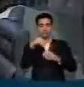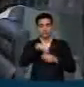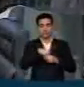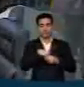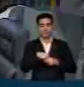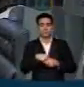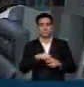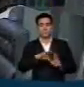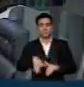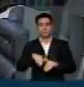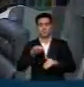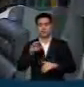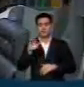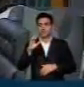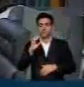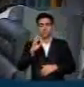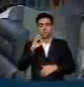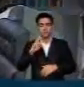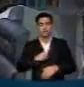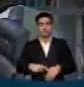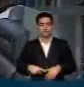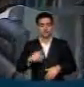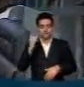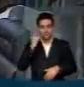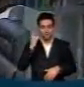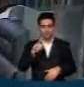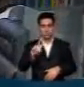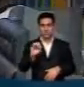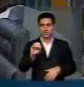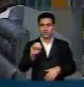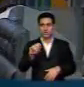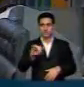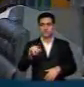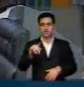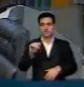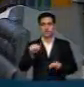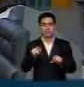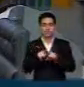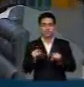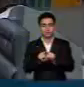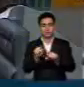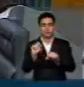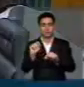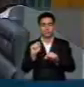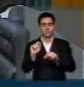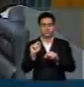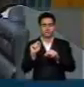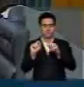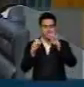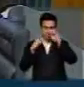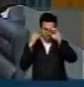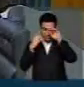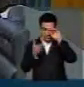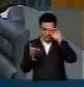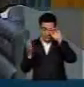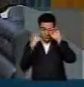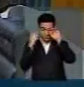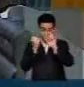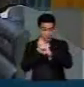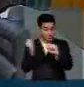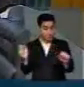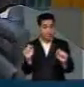Presidente, deputado Gonzaga Patriota, senhoras e senhores parlamentares, é impossível a